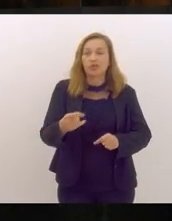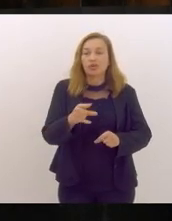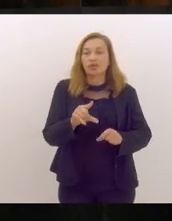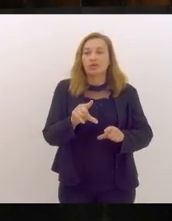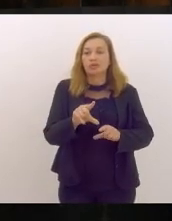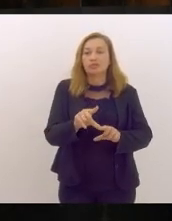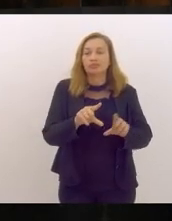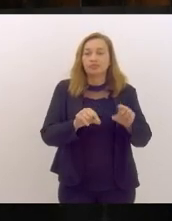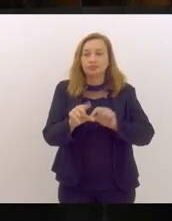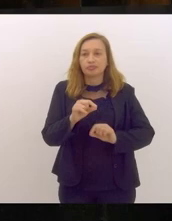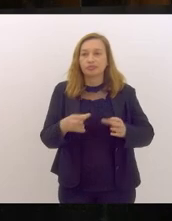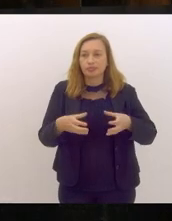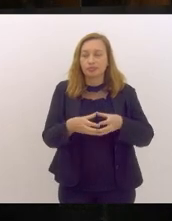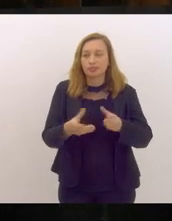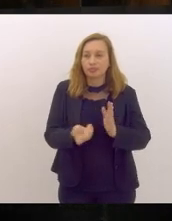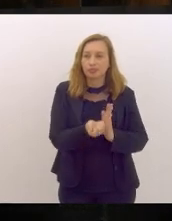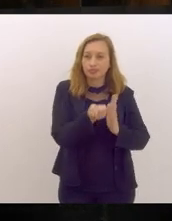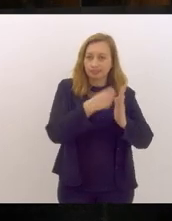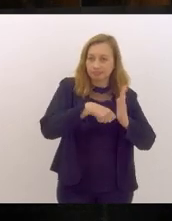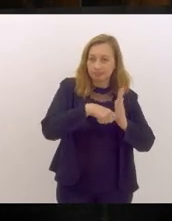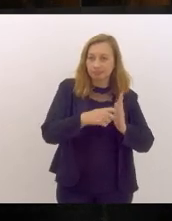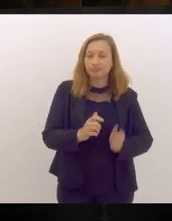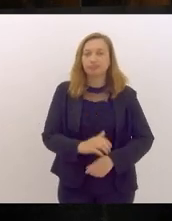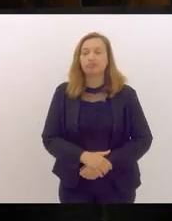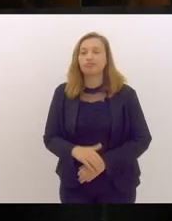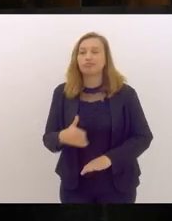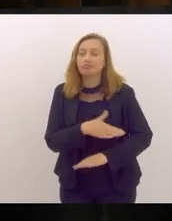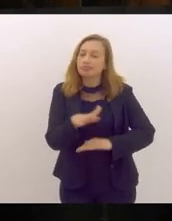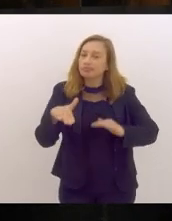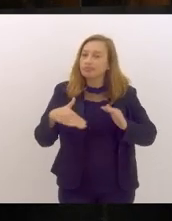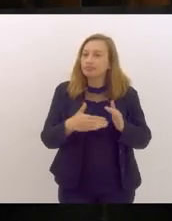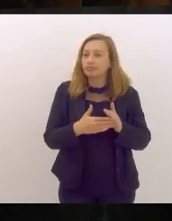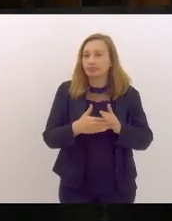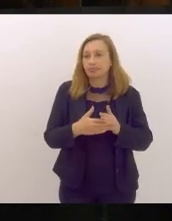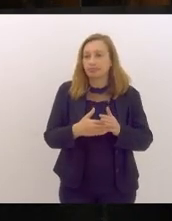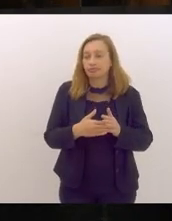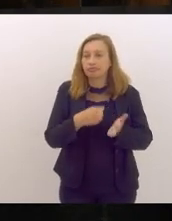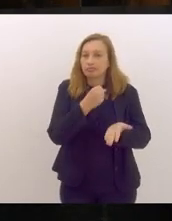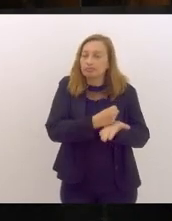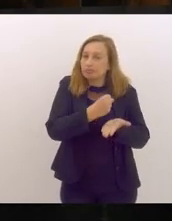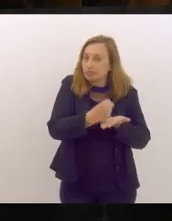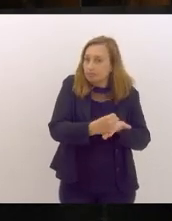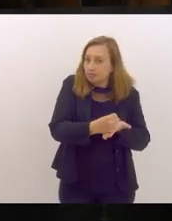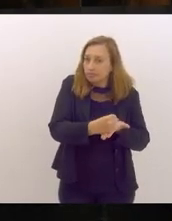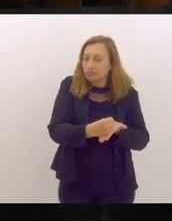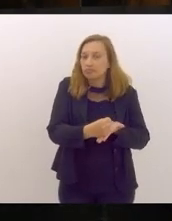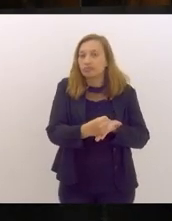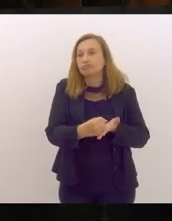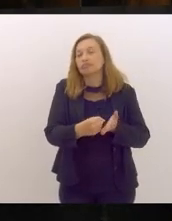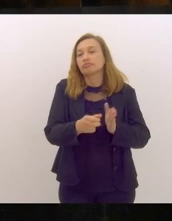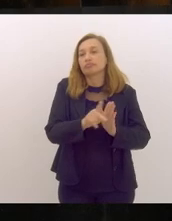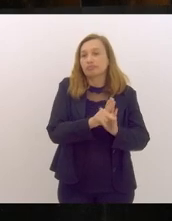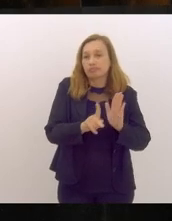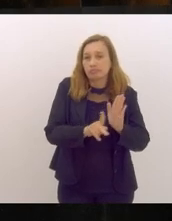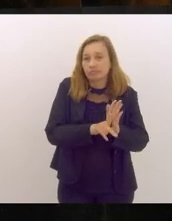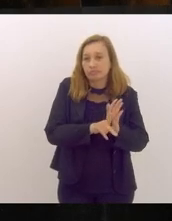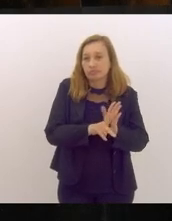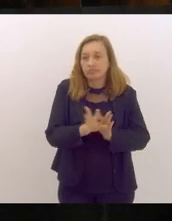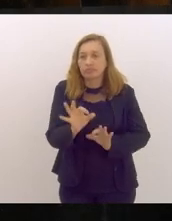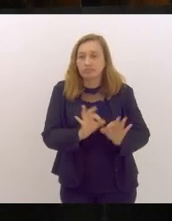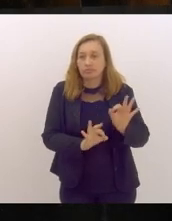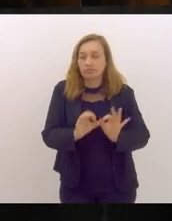de Tributação, que todos os contratos, projetos e programas